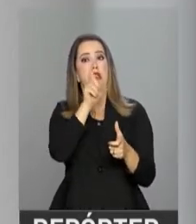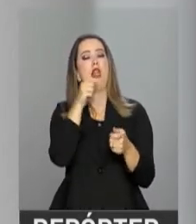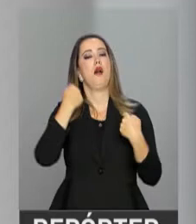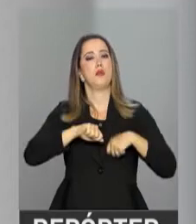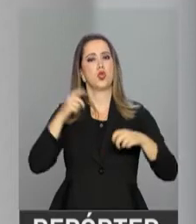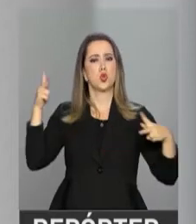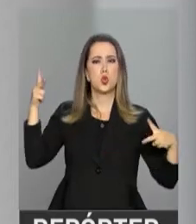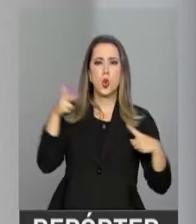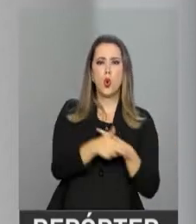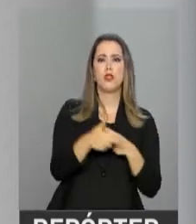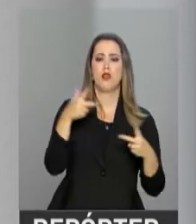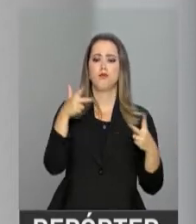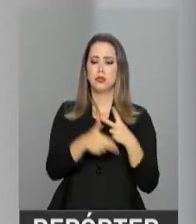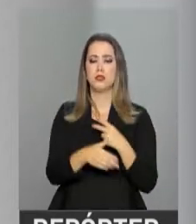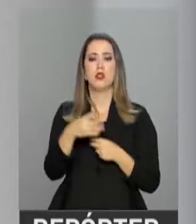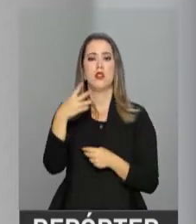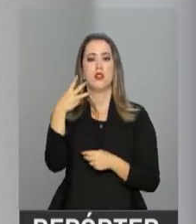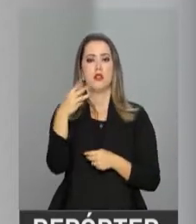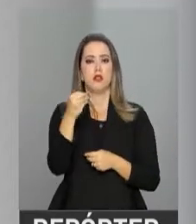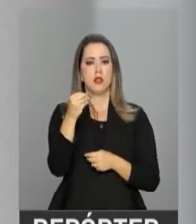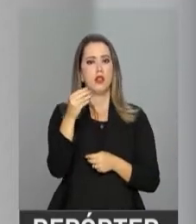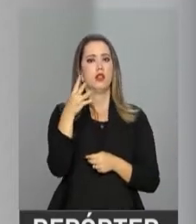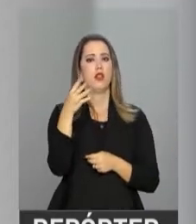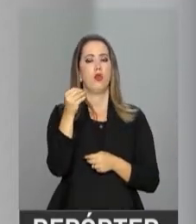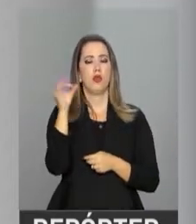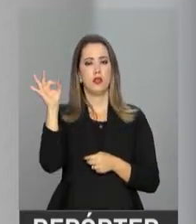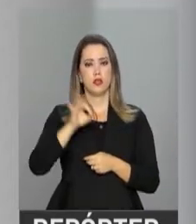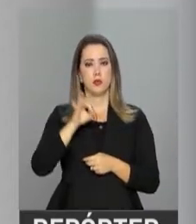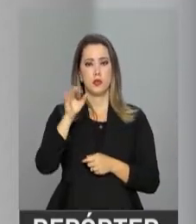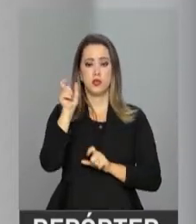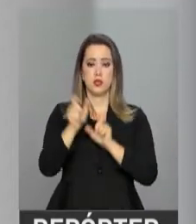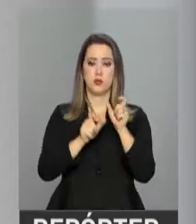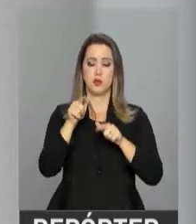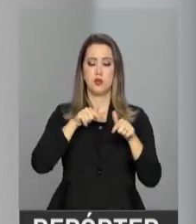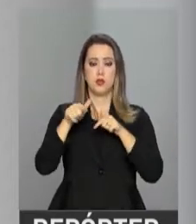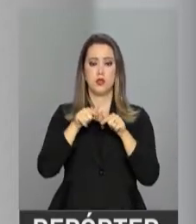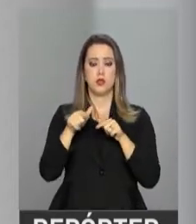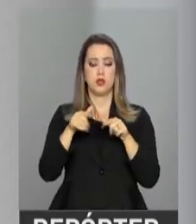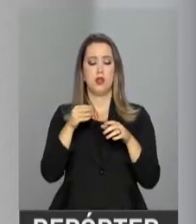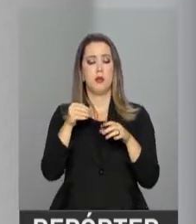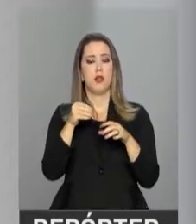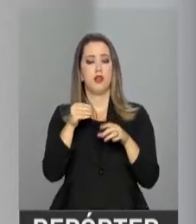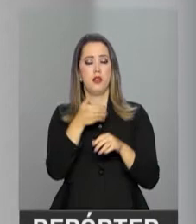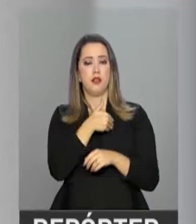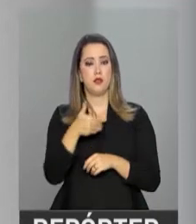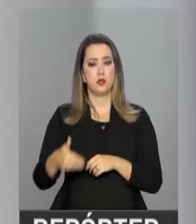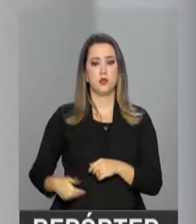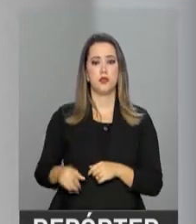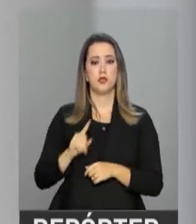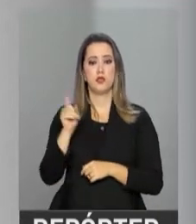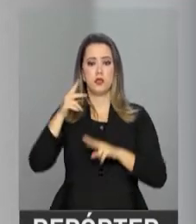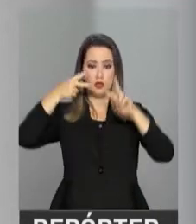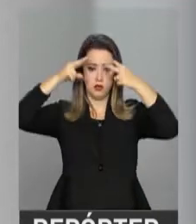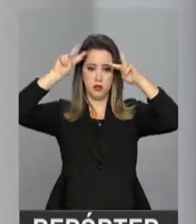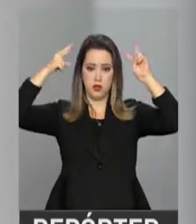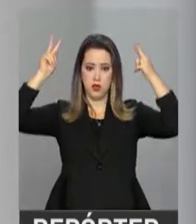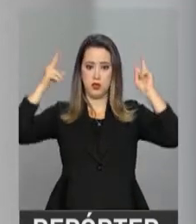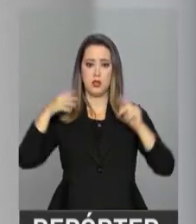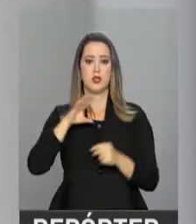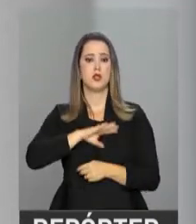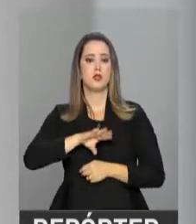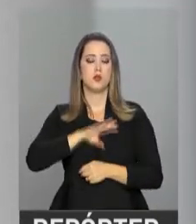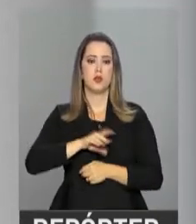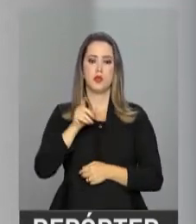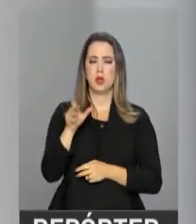cortar 30 a 40 por cento dos vencimentos dos funcionários quer dizer que lá na grécia virá em portugal quem